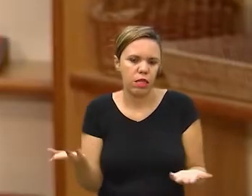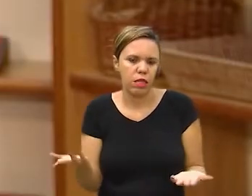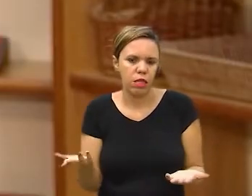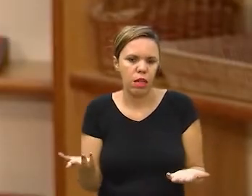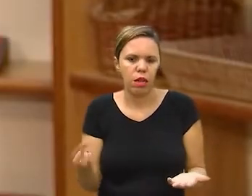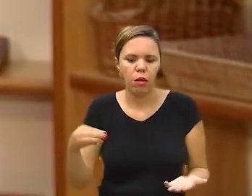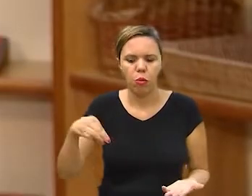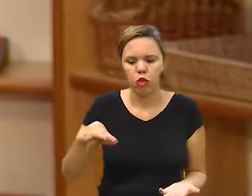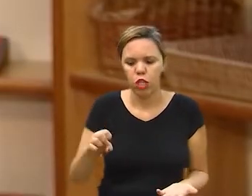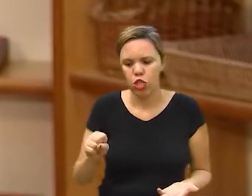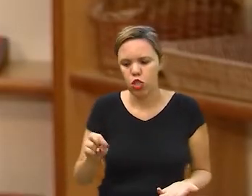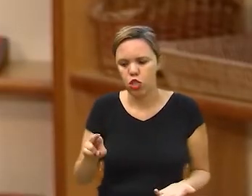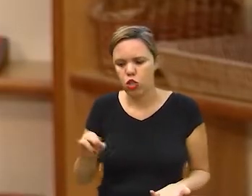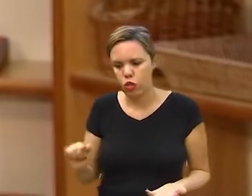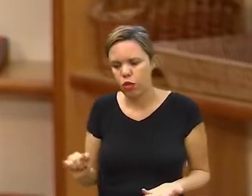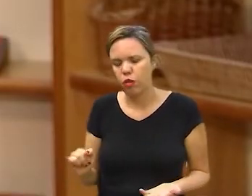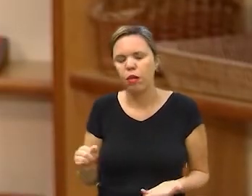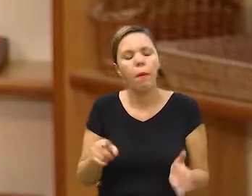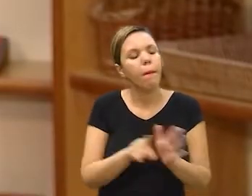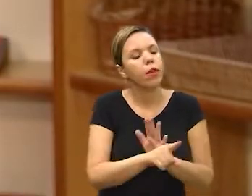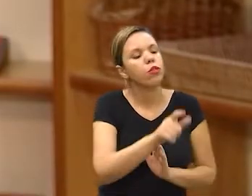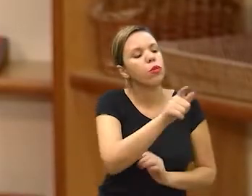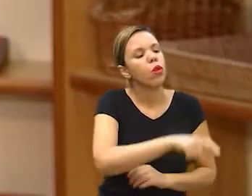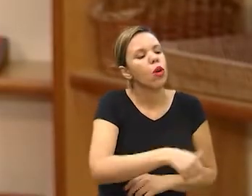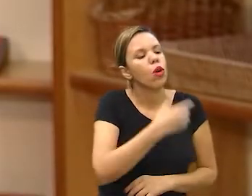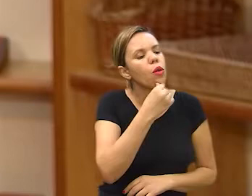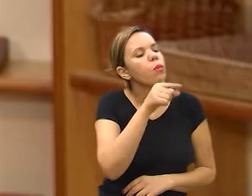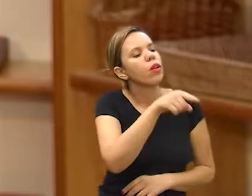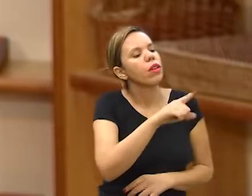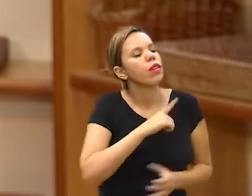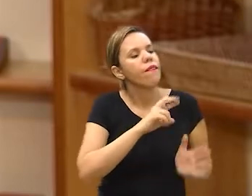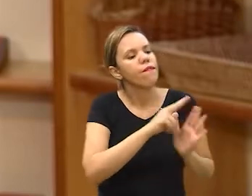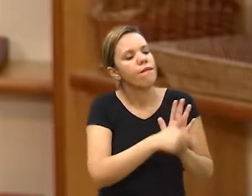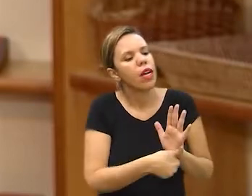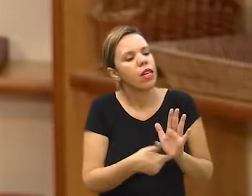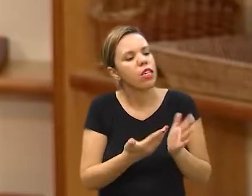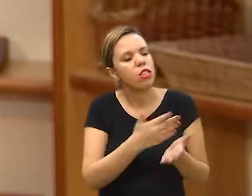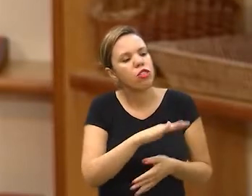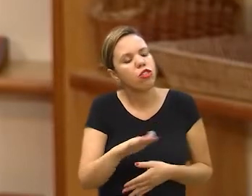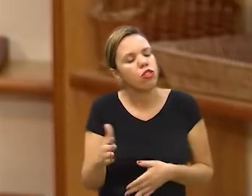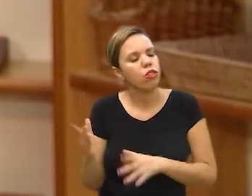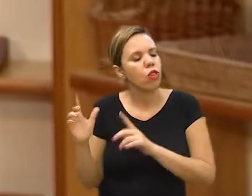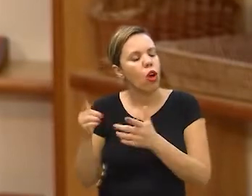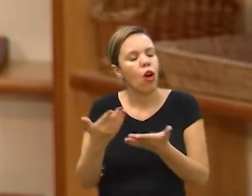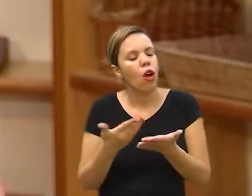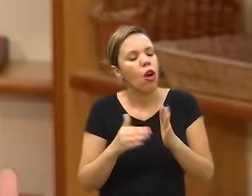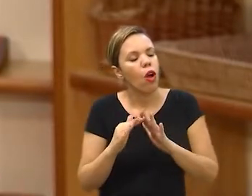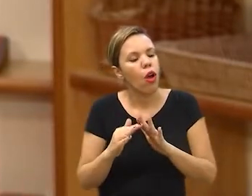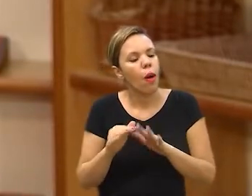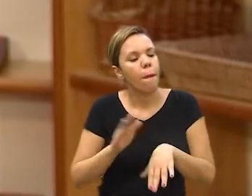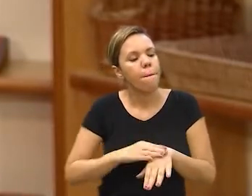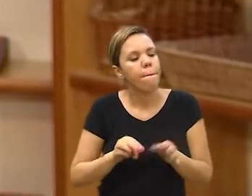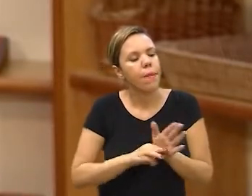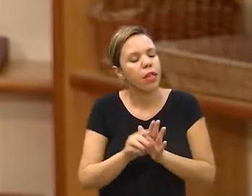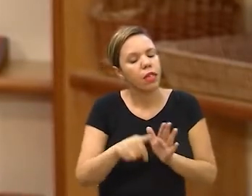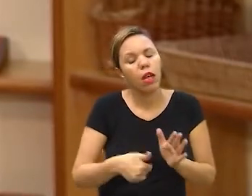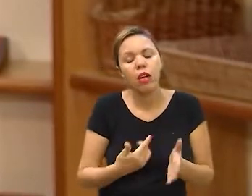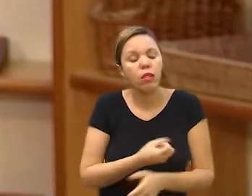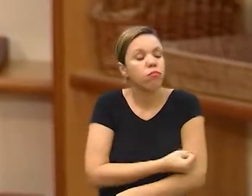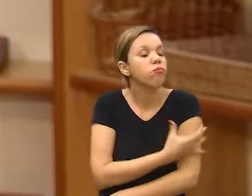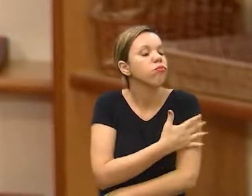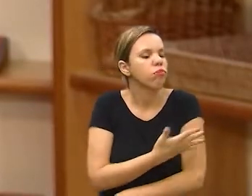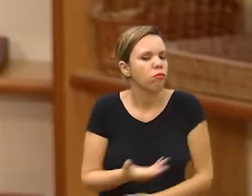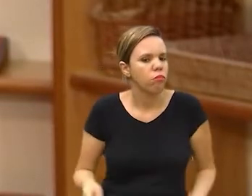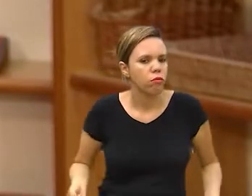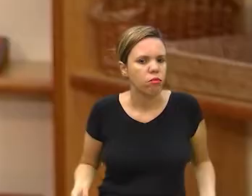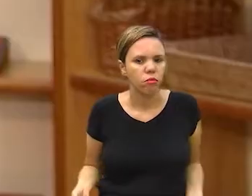E aí ela perguntou para ele assim, olha, Sr. Selden, a gente tem várias escolas de educação infantil que oferecem o método Montessori, mas e quando as crianças vão para o Fundamental,